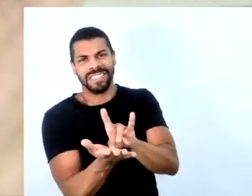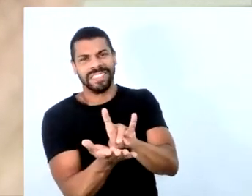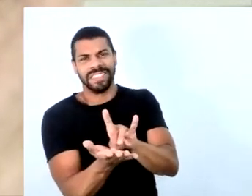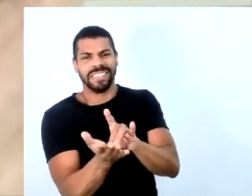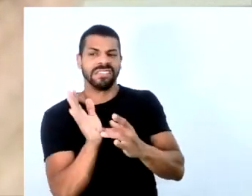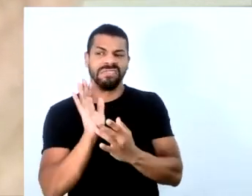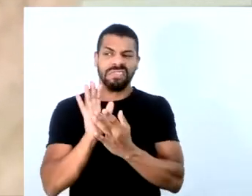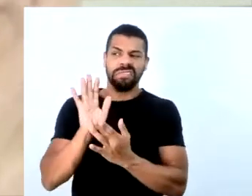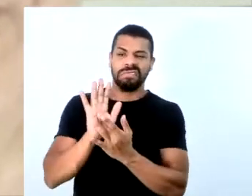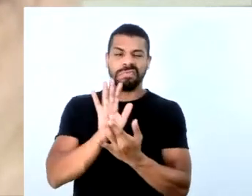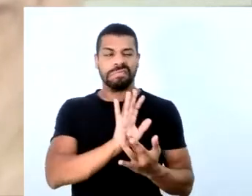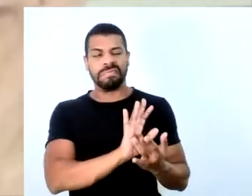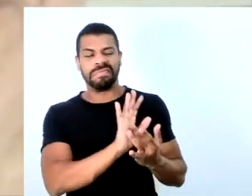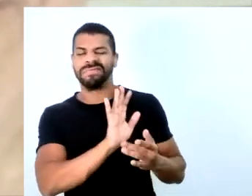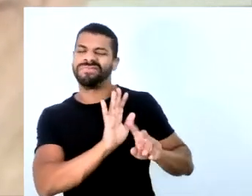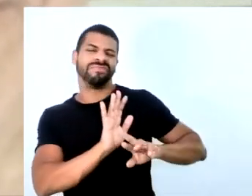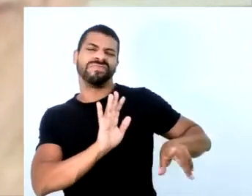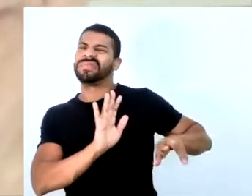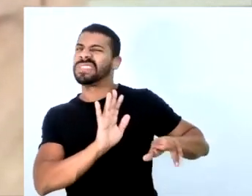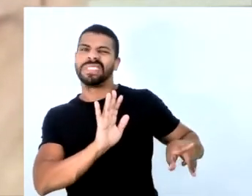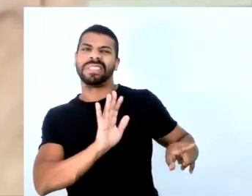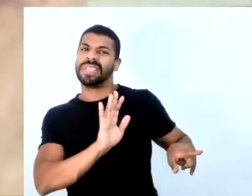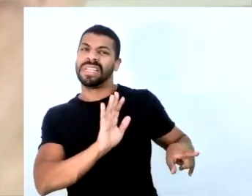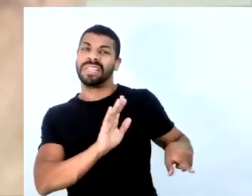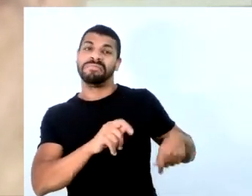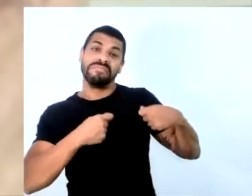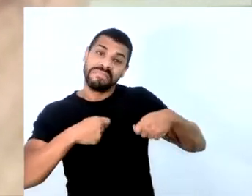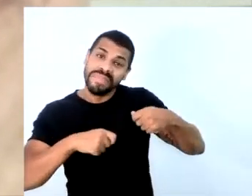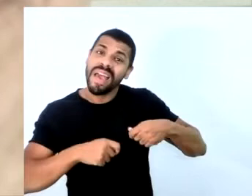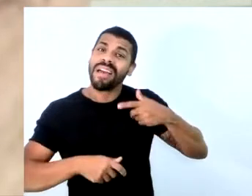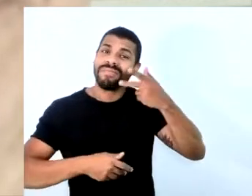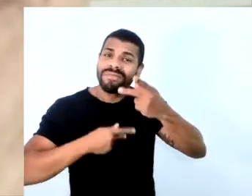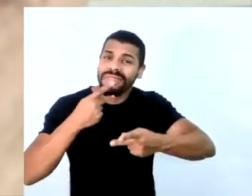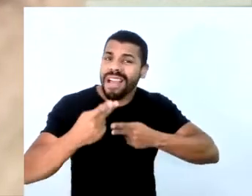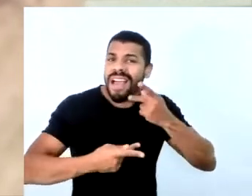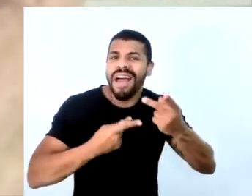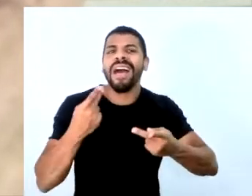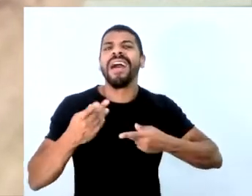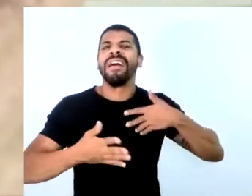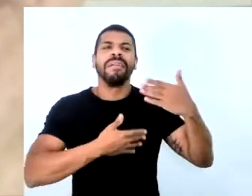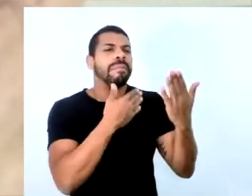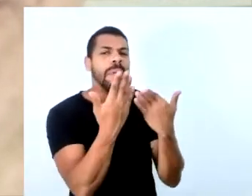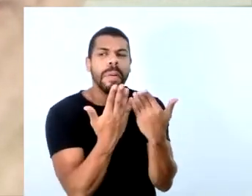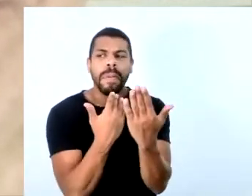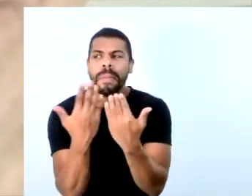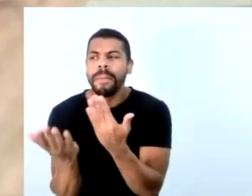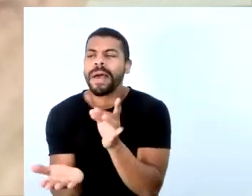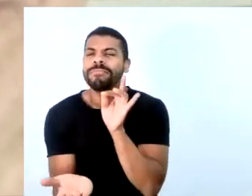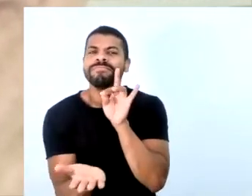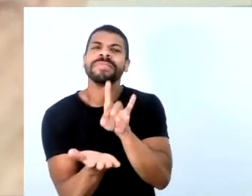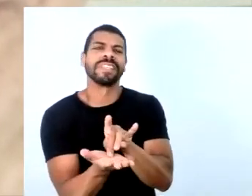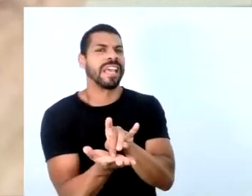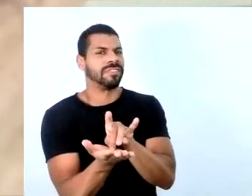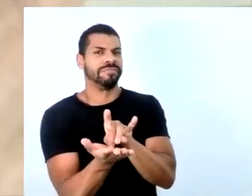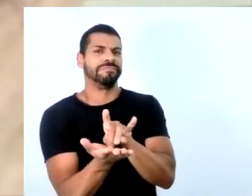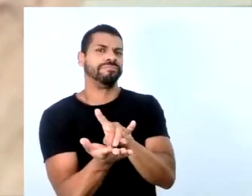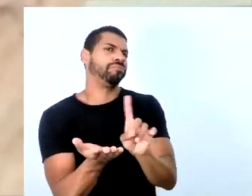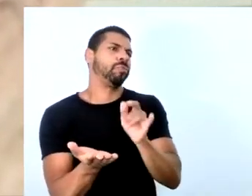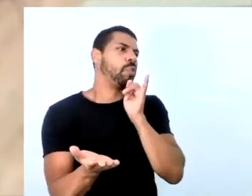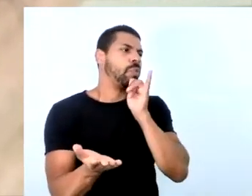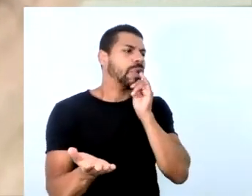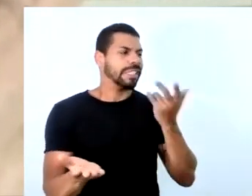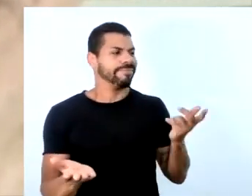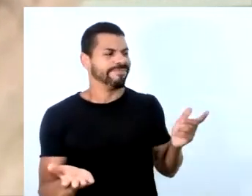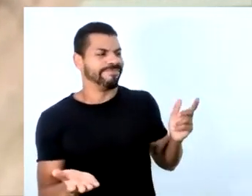gosto de trabalhar com pessoas que eu tenho um canal de honestidade, sabe? Que eu possa dizer, cara, eu acho que esse filme não está aqui ainda, acho